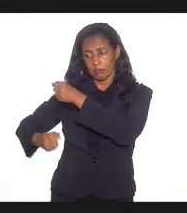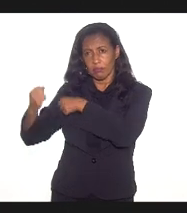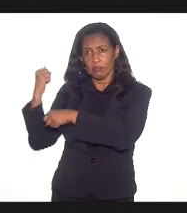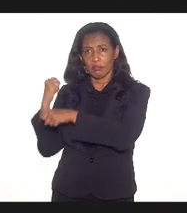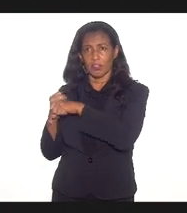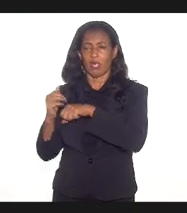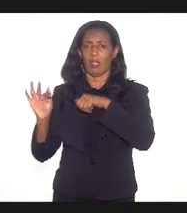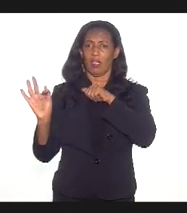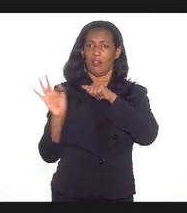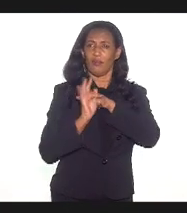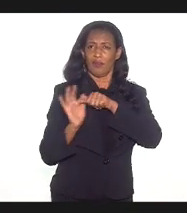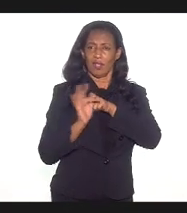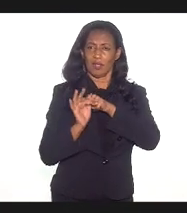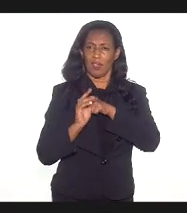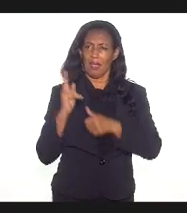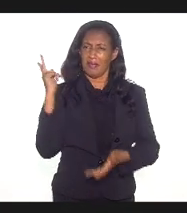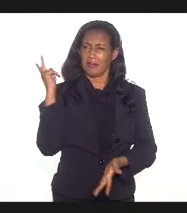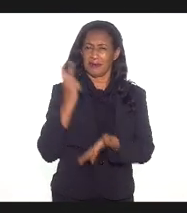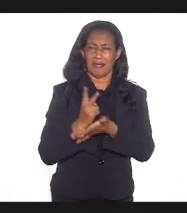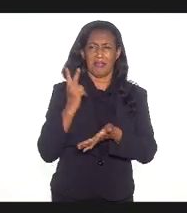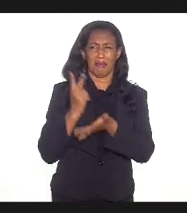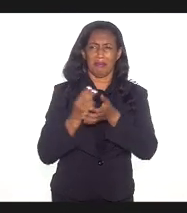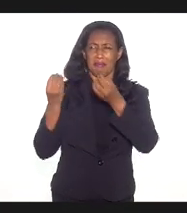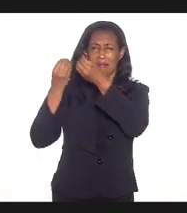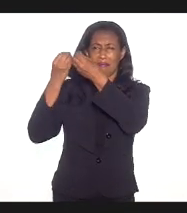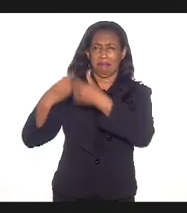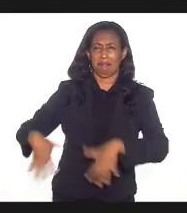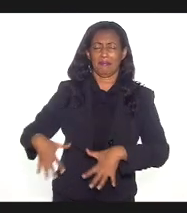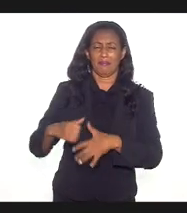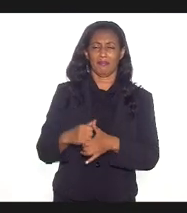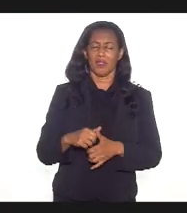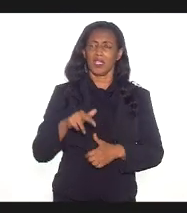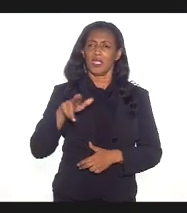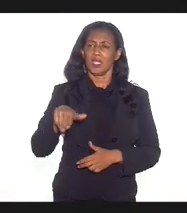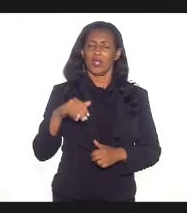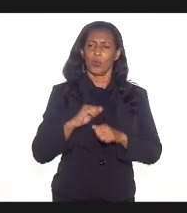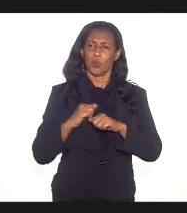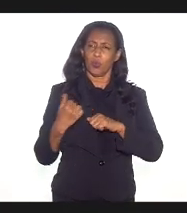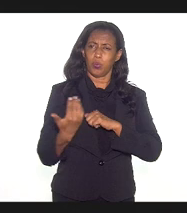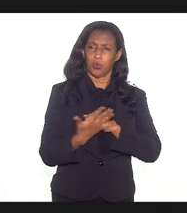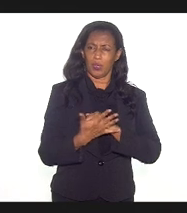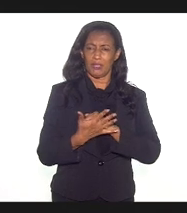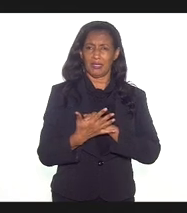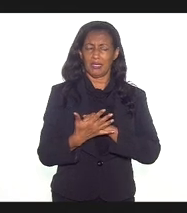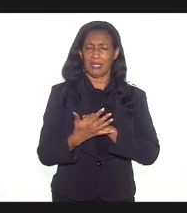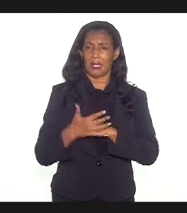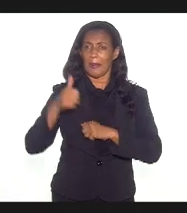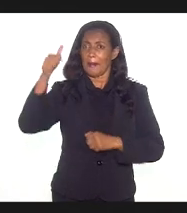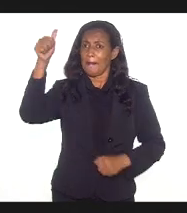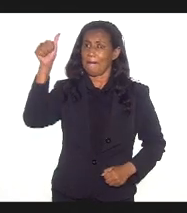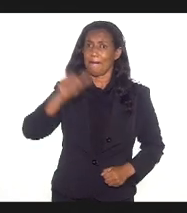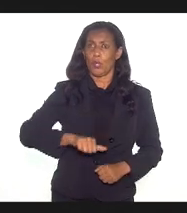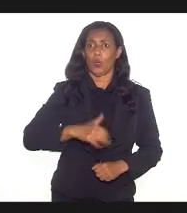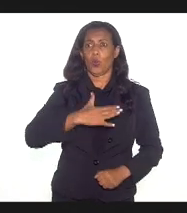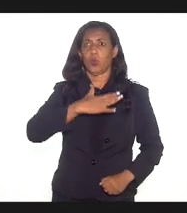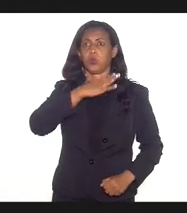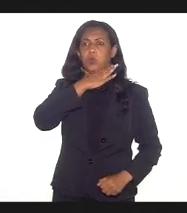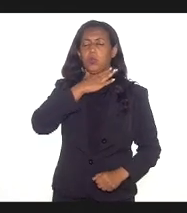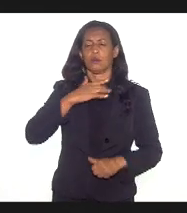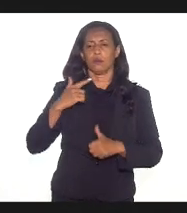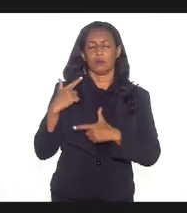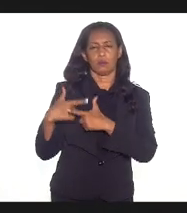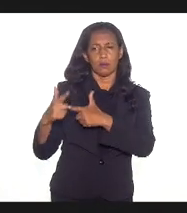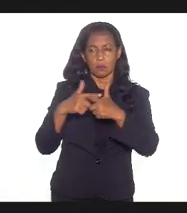a FAETEC sempre vinha sendo sucateada, né? E com isso a pandemia acabou agravando essa situação.